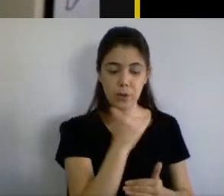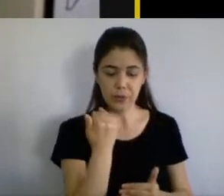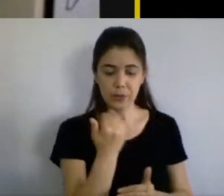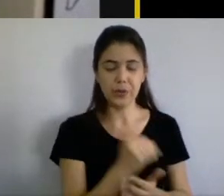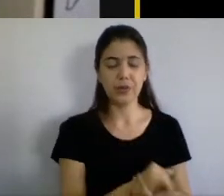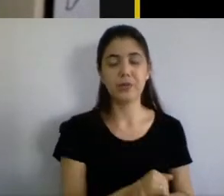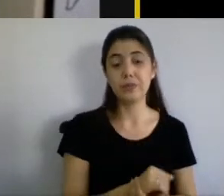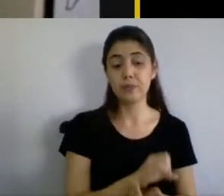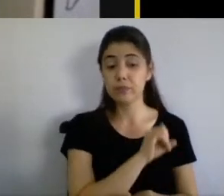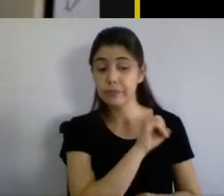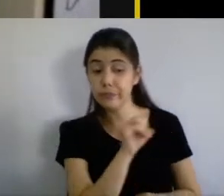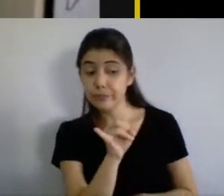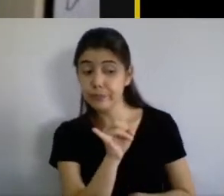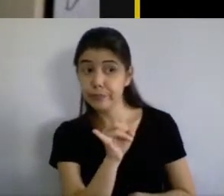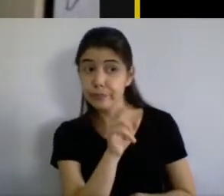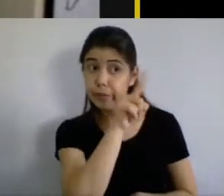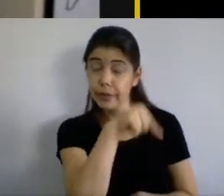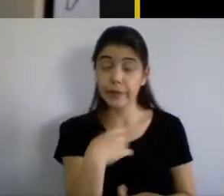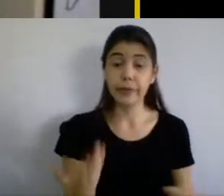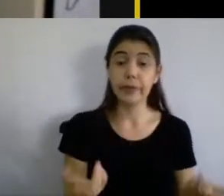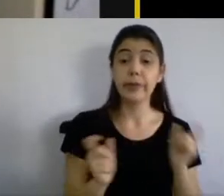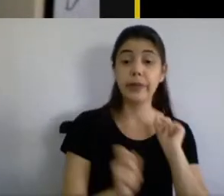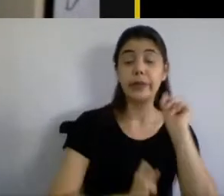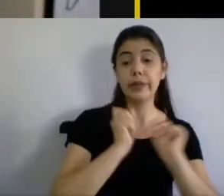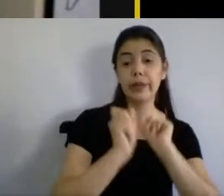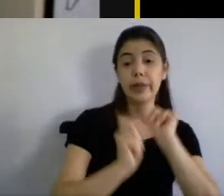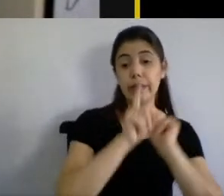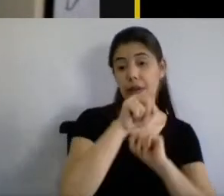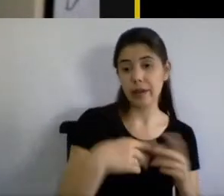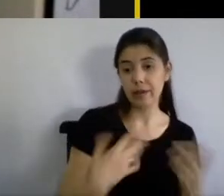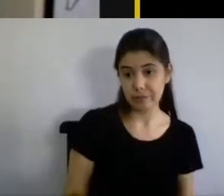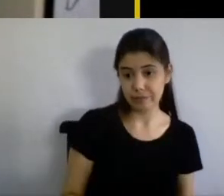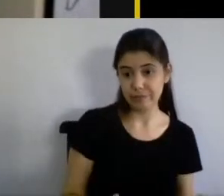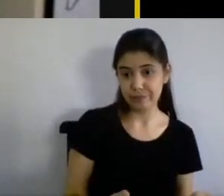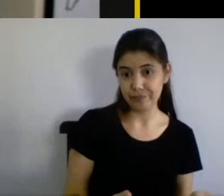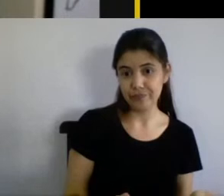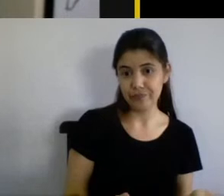um escravo, o elogio fúnebre de um homem do povo vulgar.